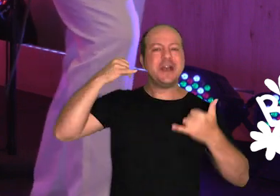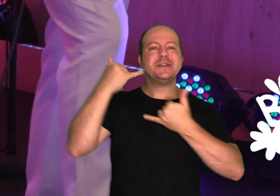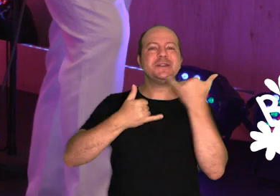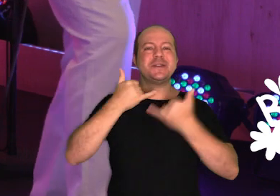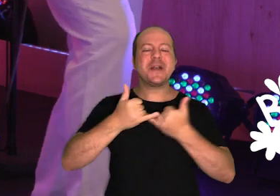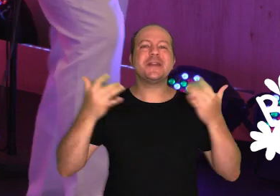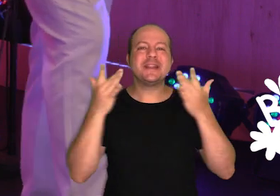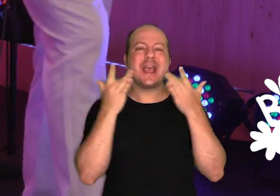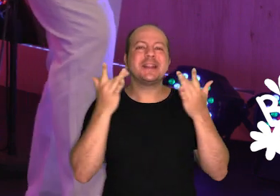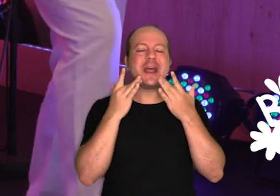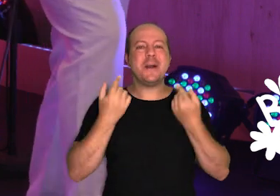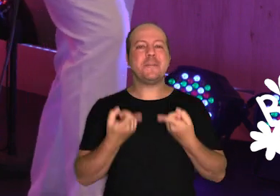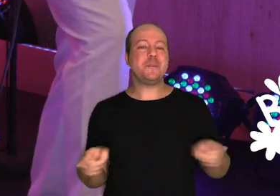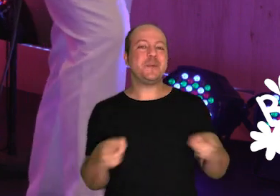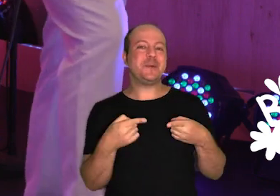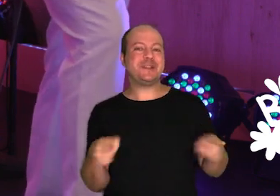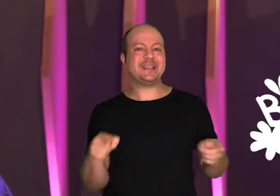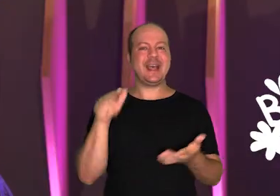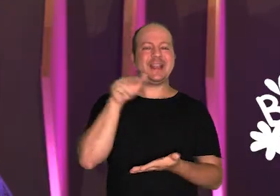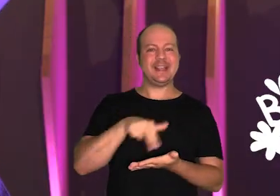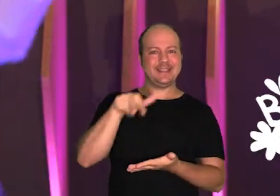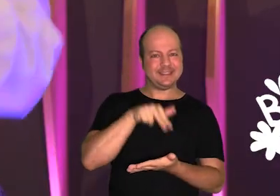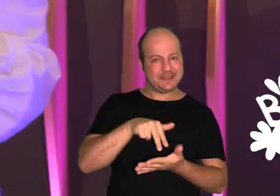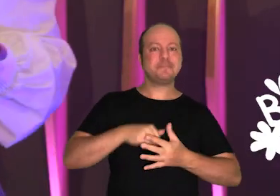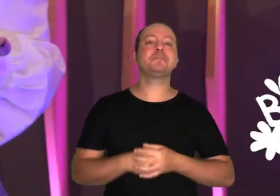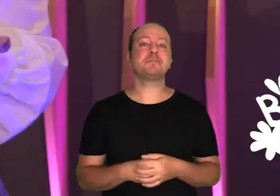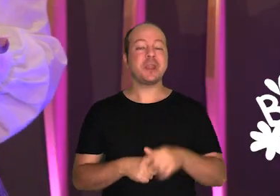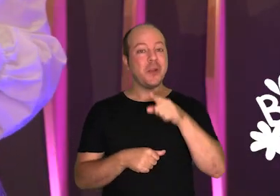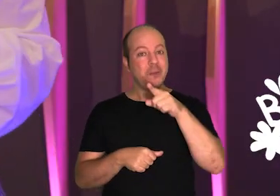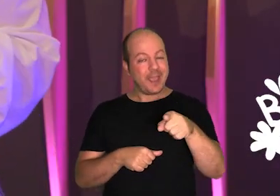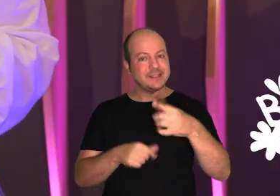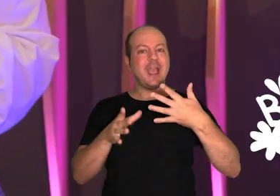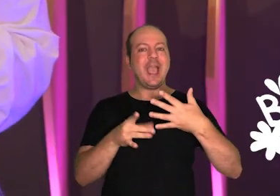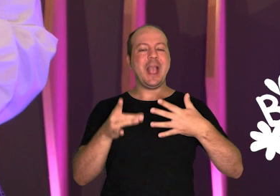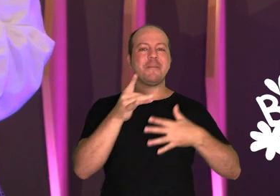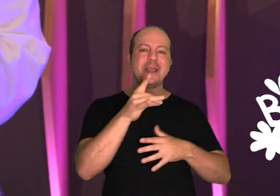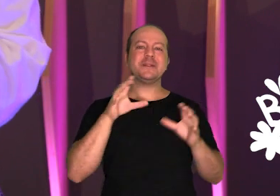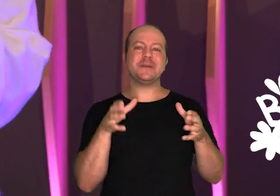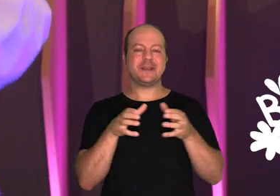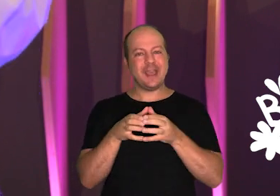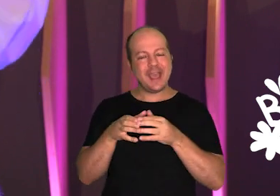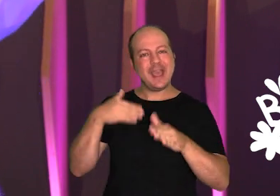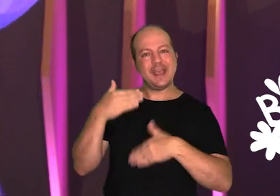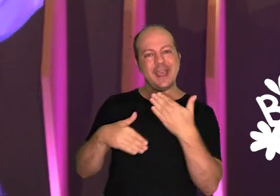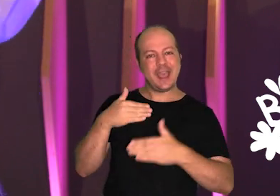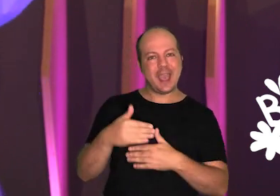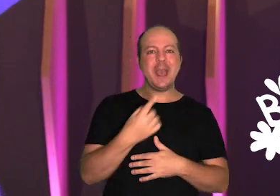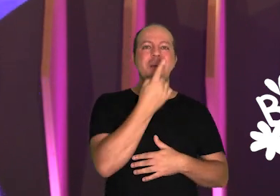jogos teatrais, música e dança. Com estes elementos, a companhia, que desenvolve desde